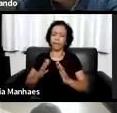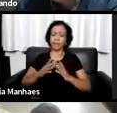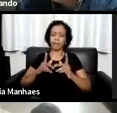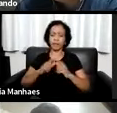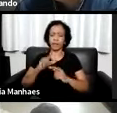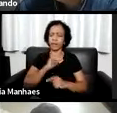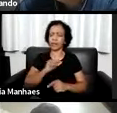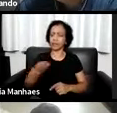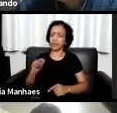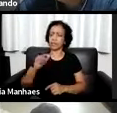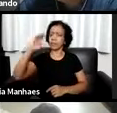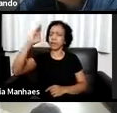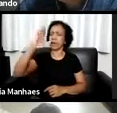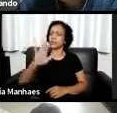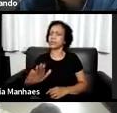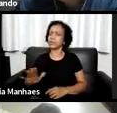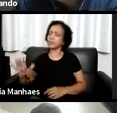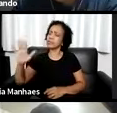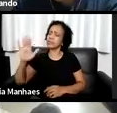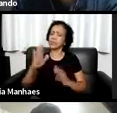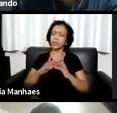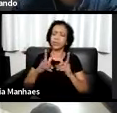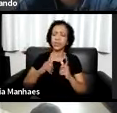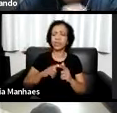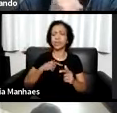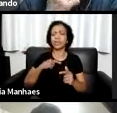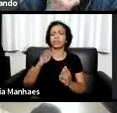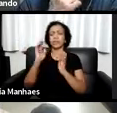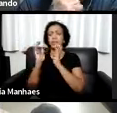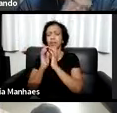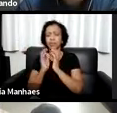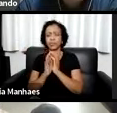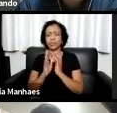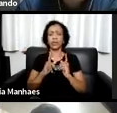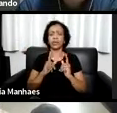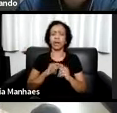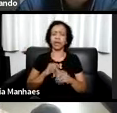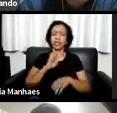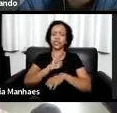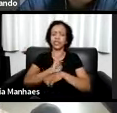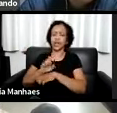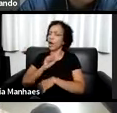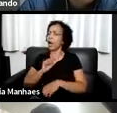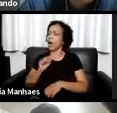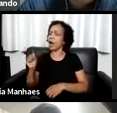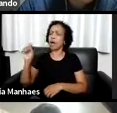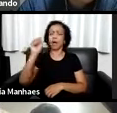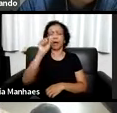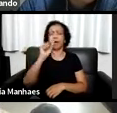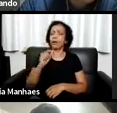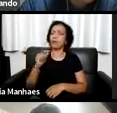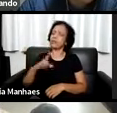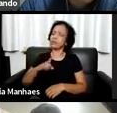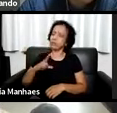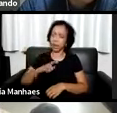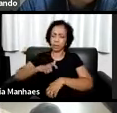Brasil, as igrejas de Pernambuco, mas as igrejas de cada estado, que nesse momento